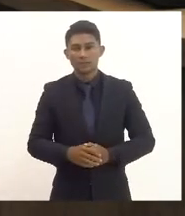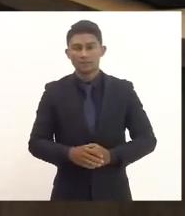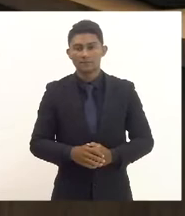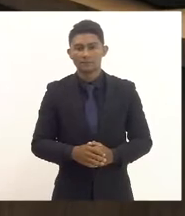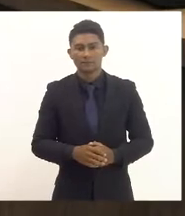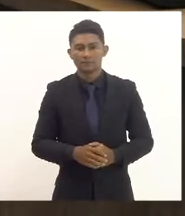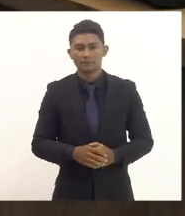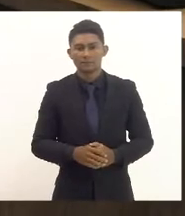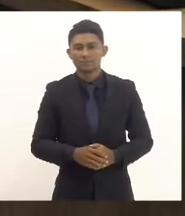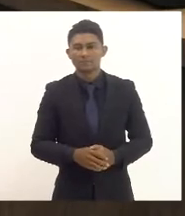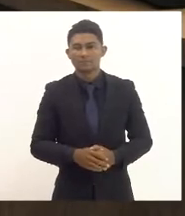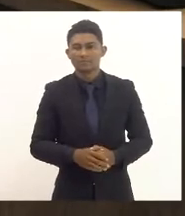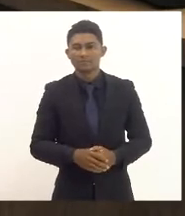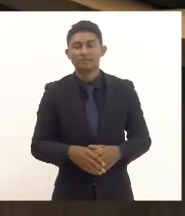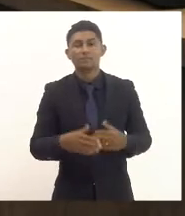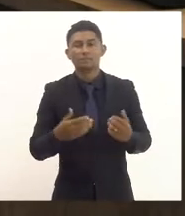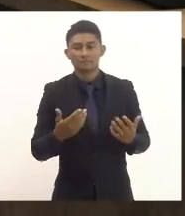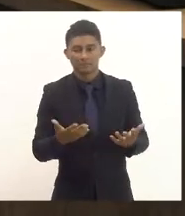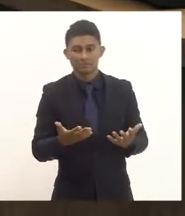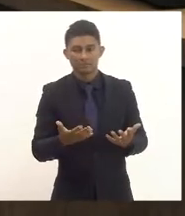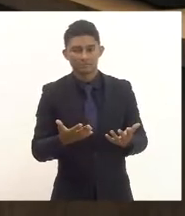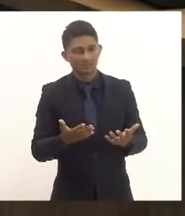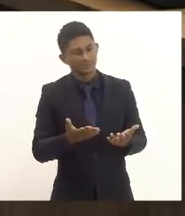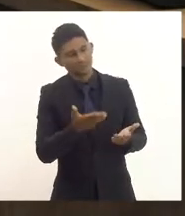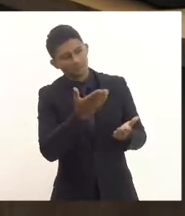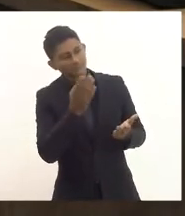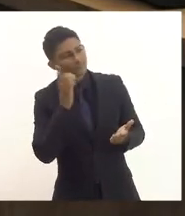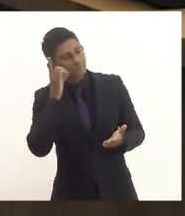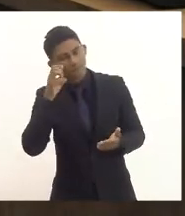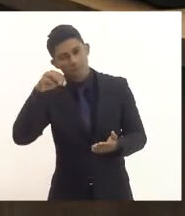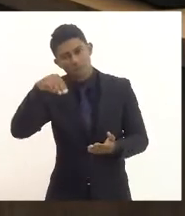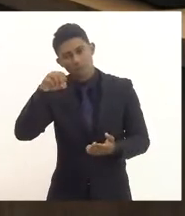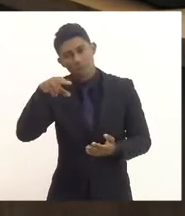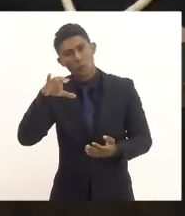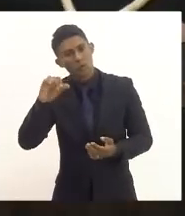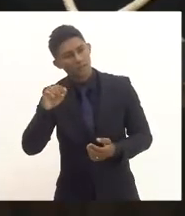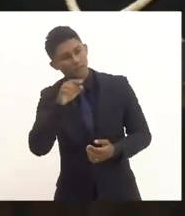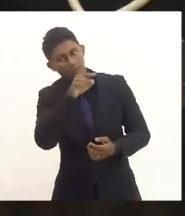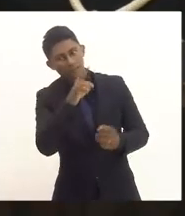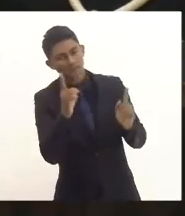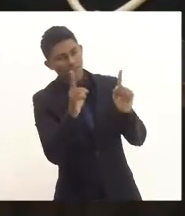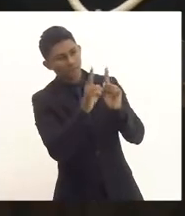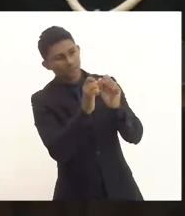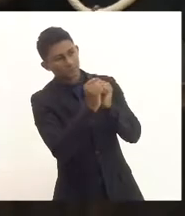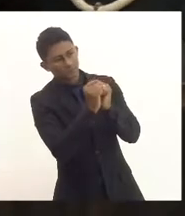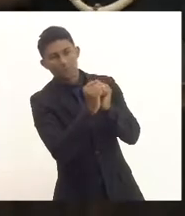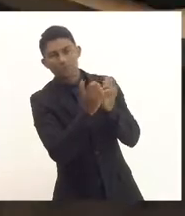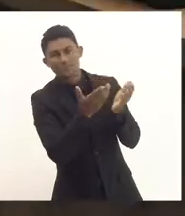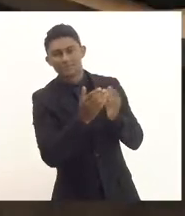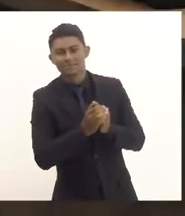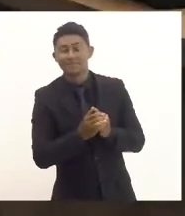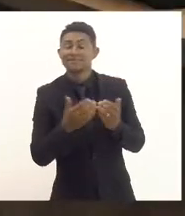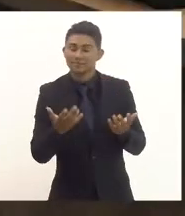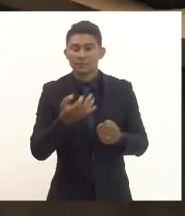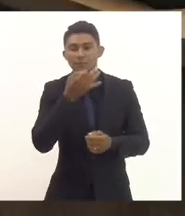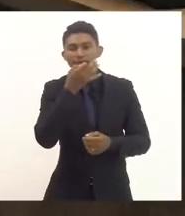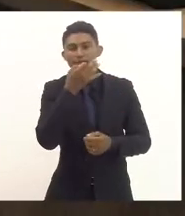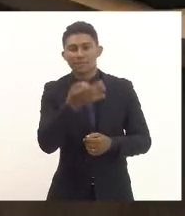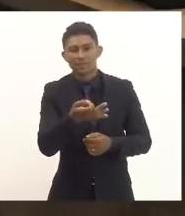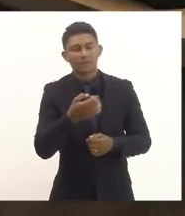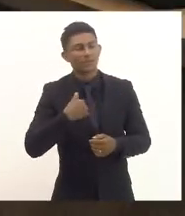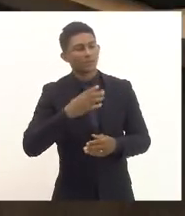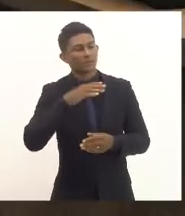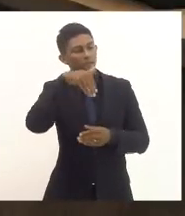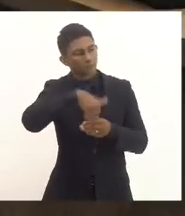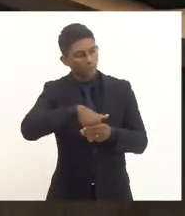o deputado Presidente show do lado da deputada Mônica Francisco só tá bem amparado então no mérito eu